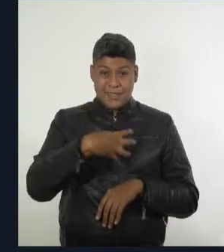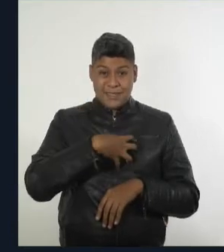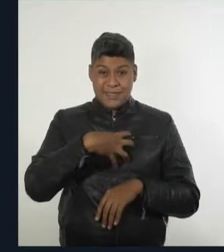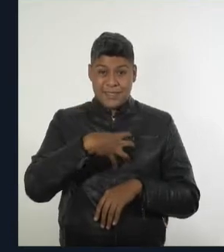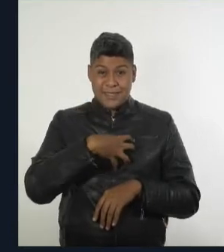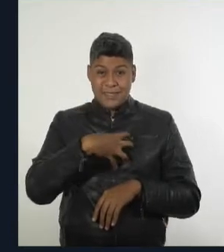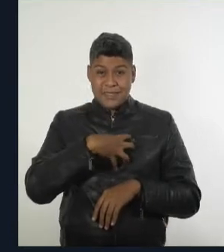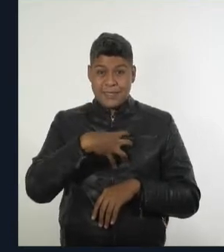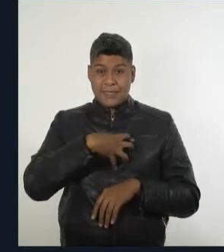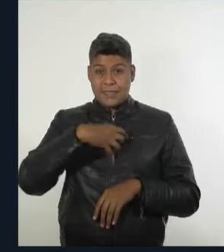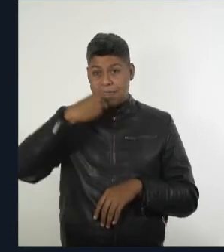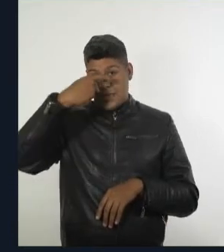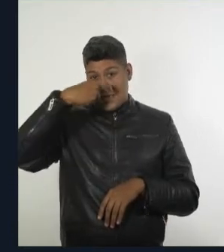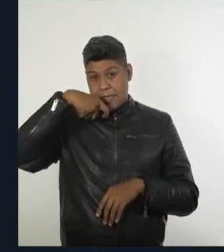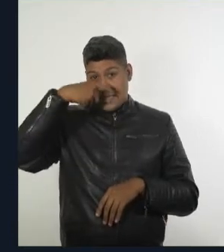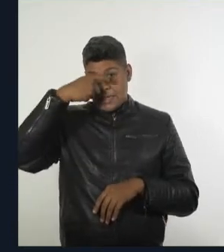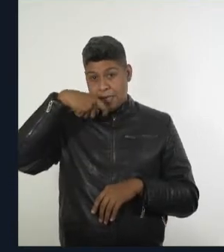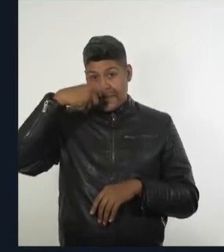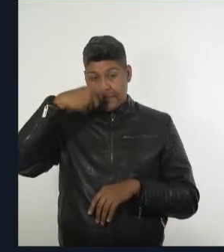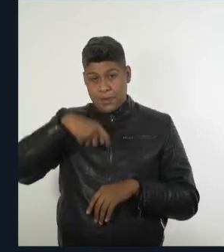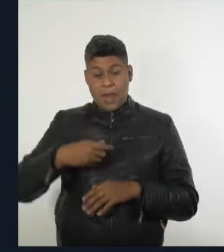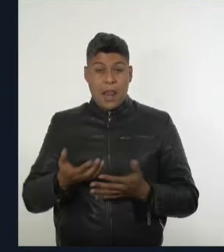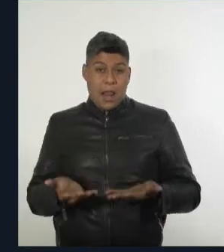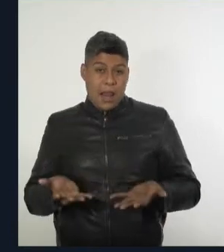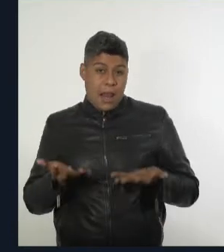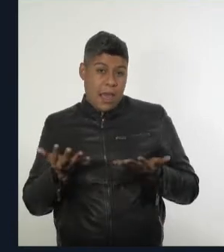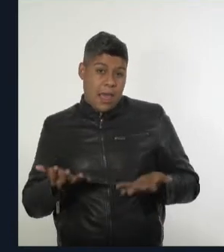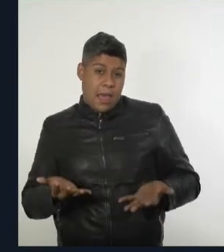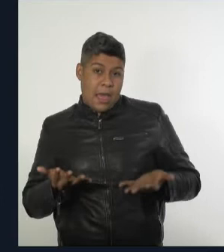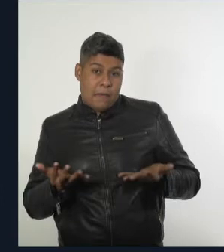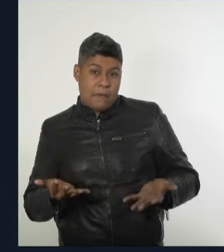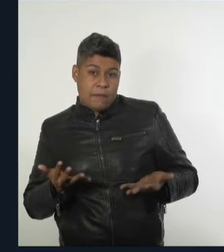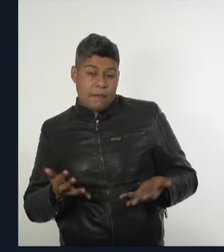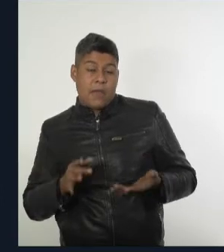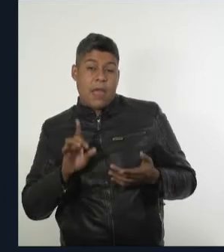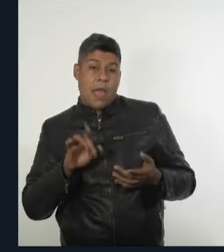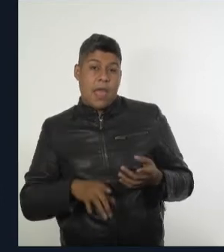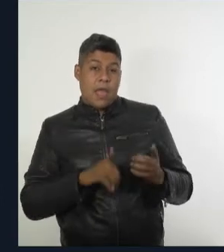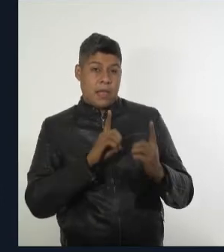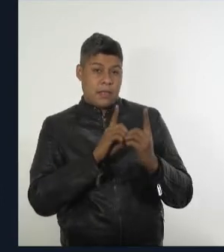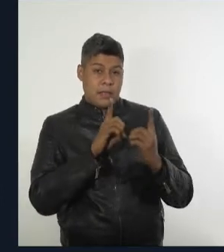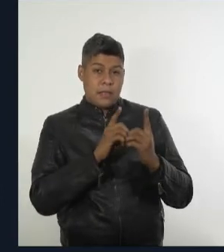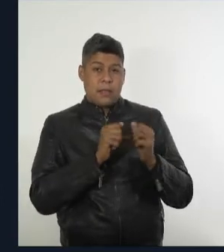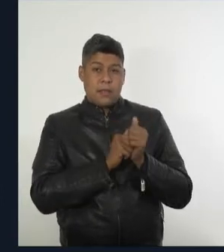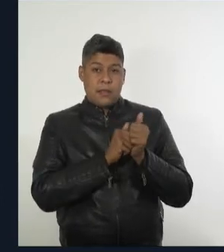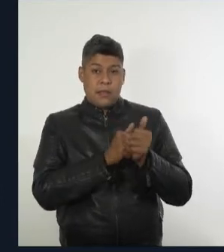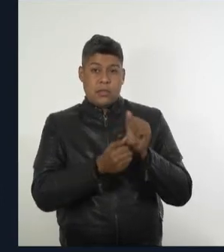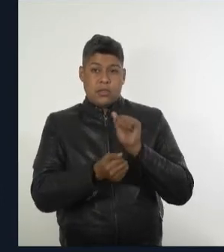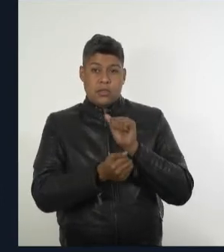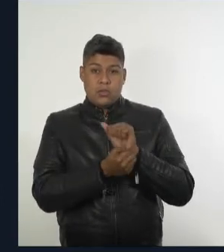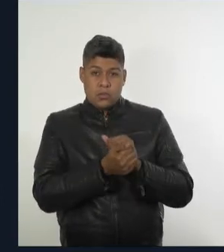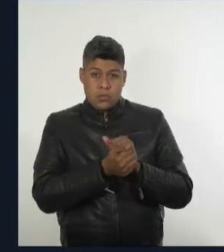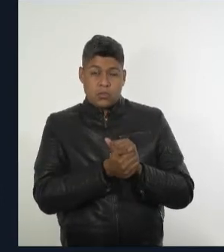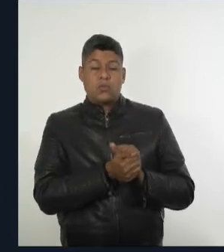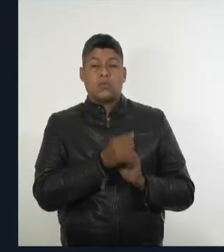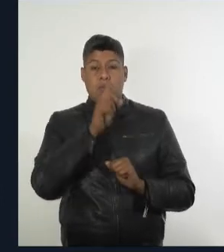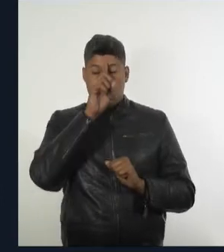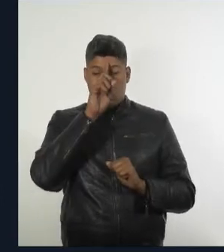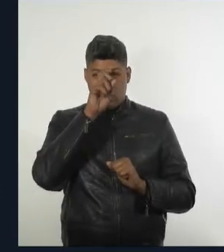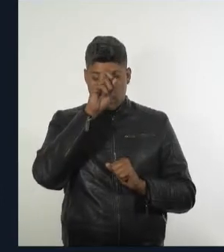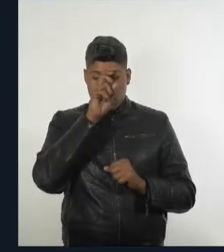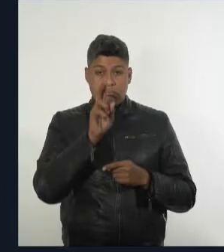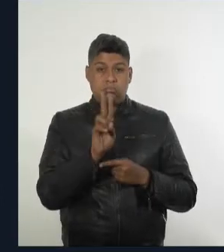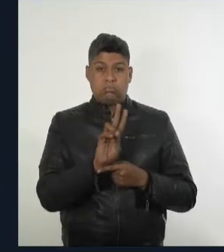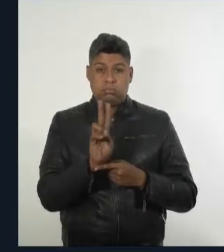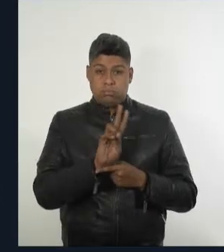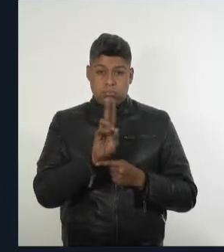respiratórios de síndrome gripal, casos leves e moderados, são atendidos e acompanhados pela atenção básica, com monitoramento